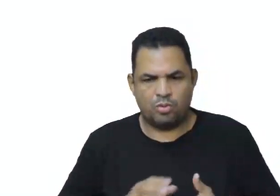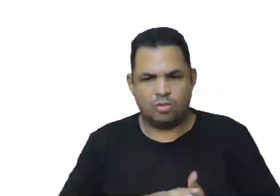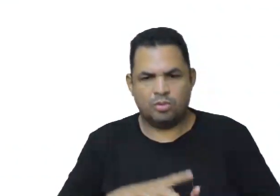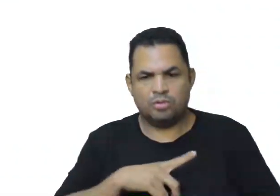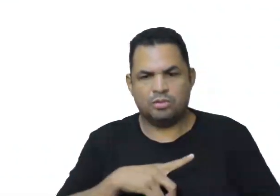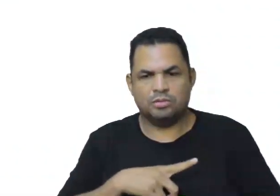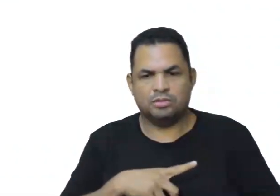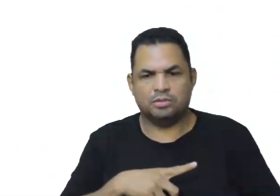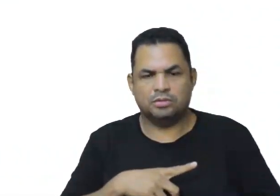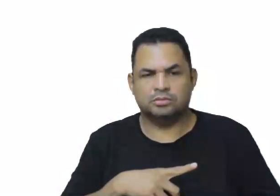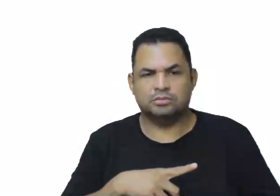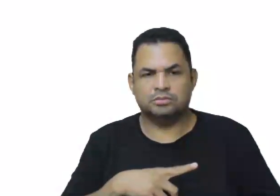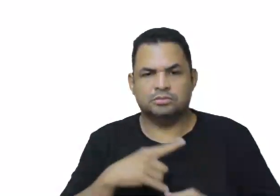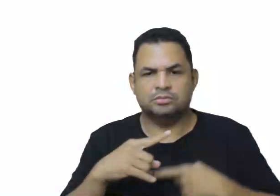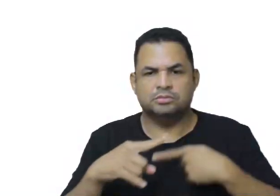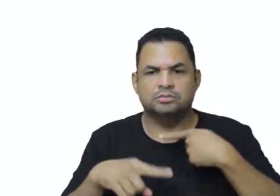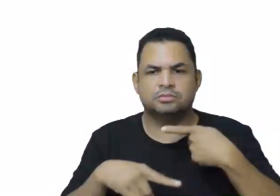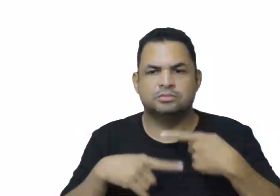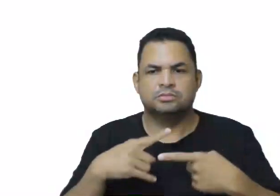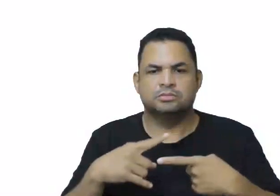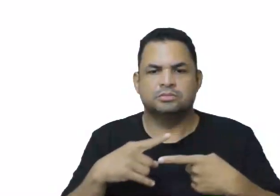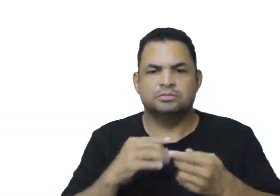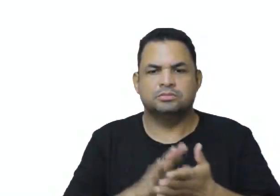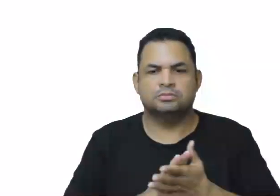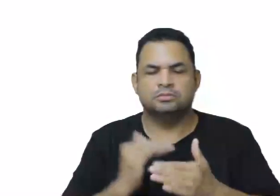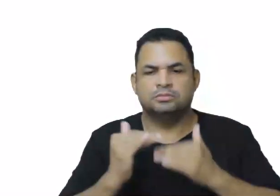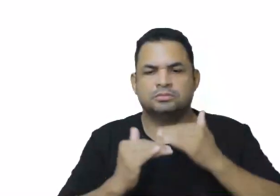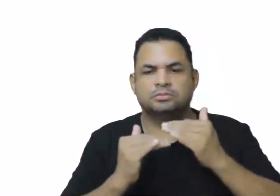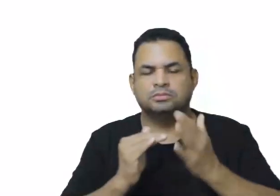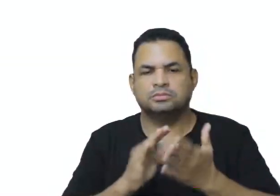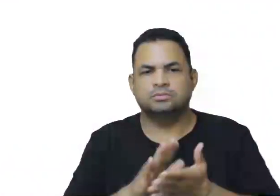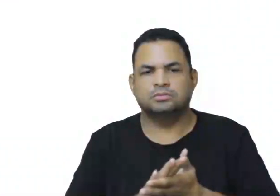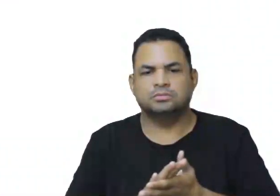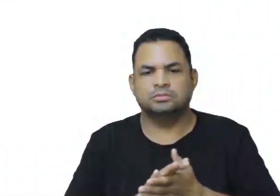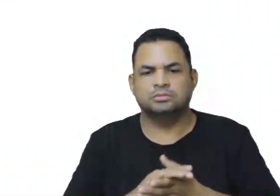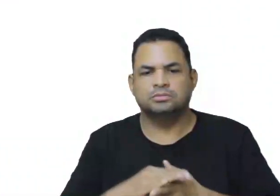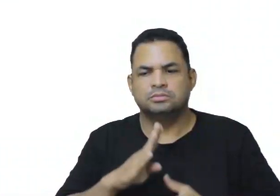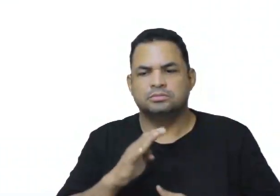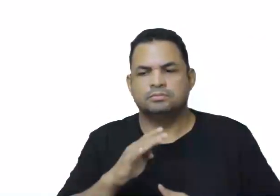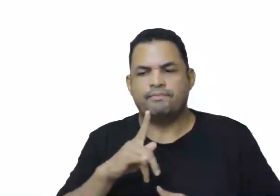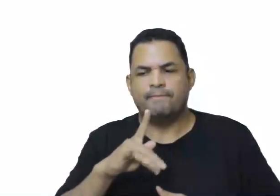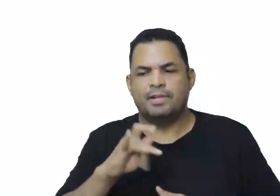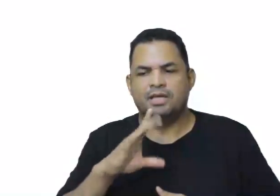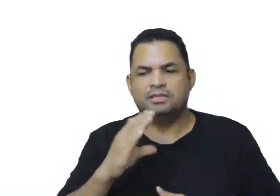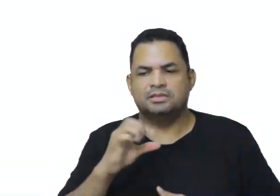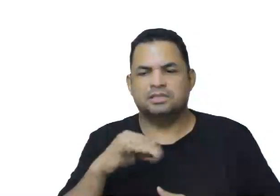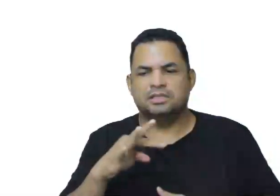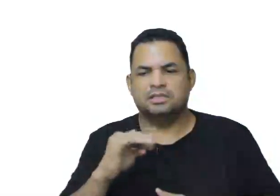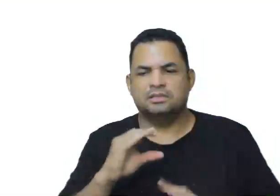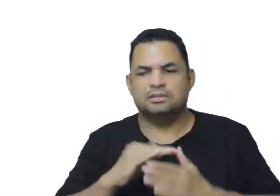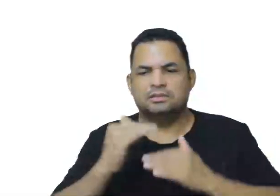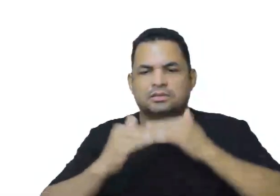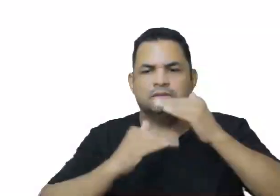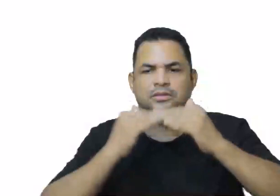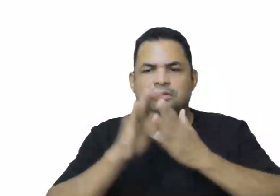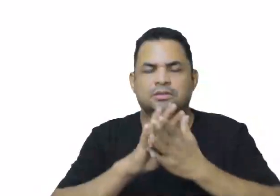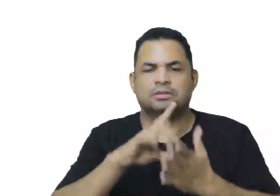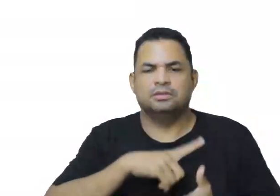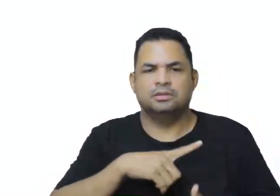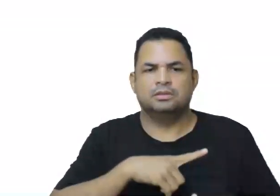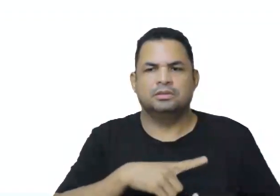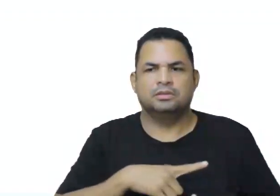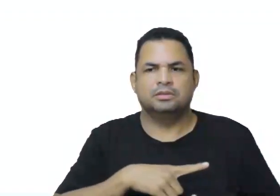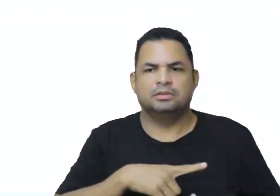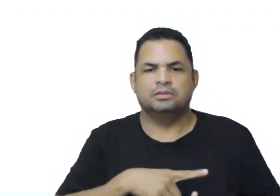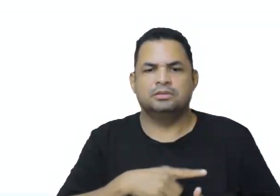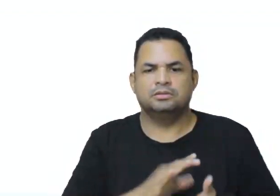lugar dele depois do indivíduo desenvolvido, né? E a placenta está praticamente desenvolvida e assume grande parte